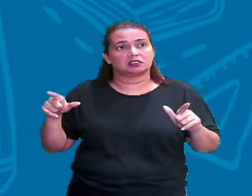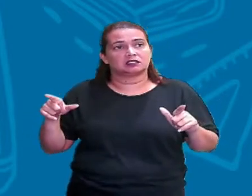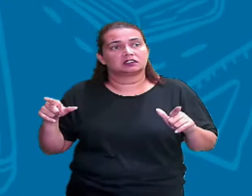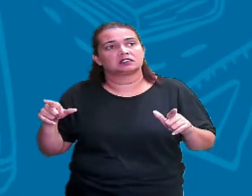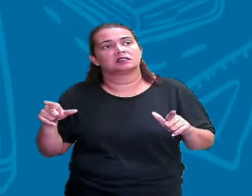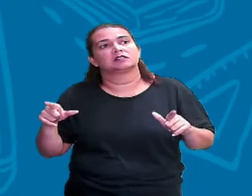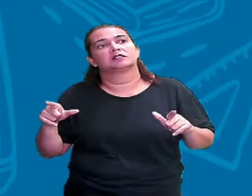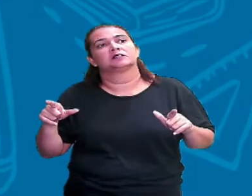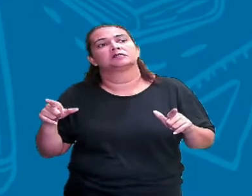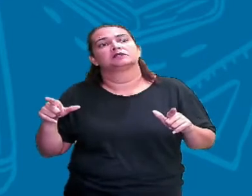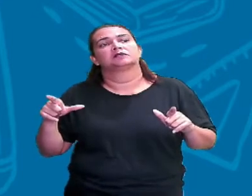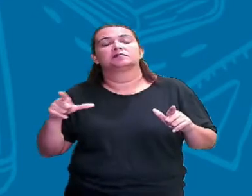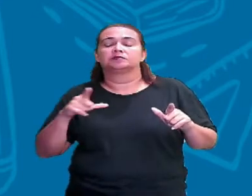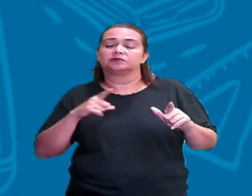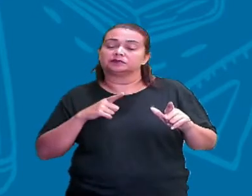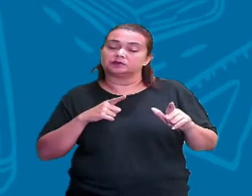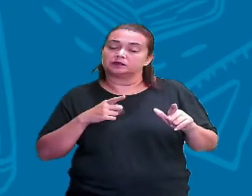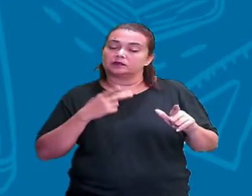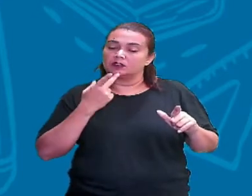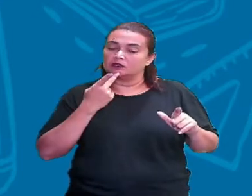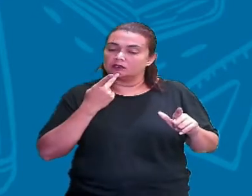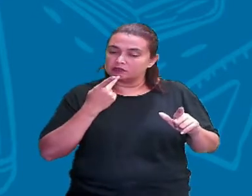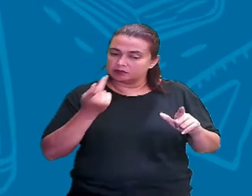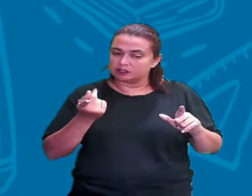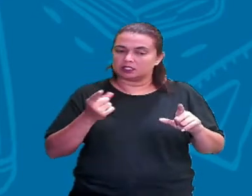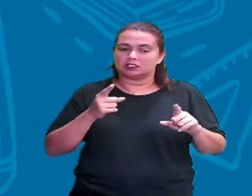chama de uma variante